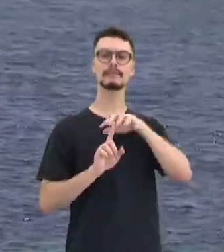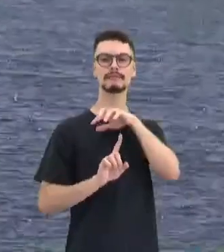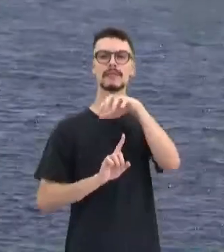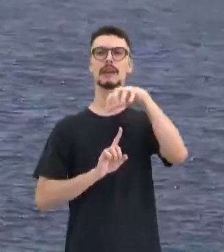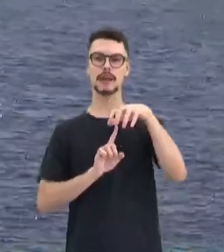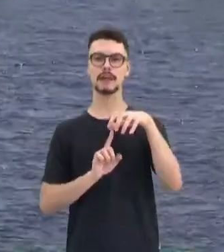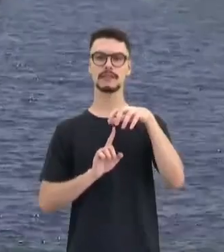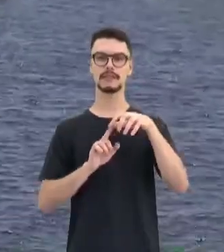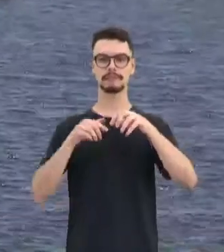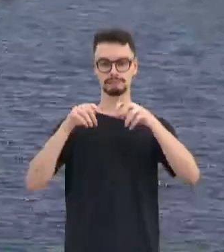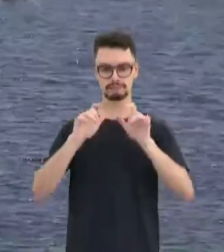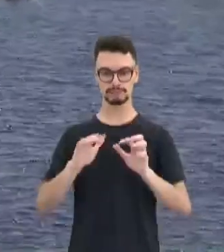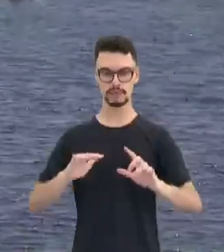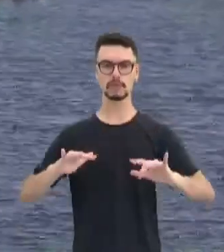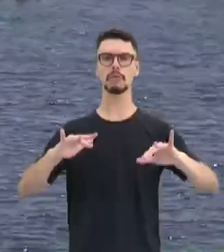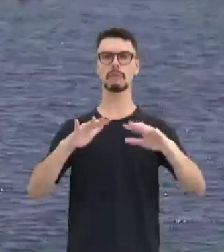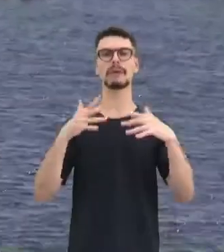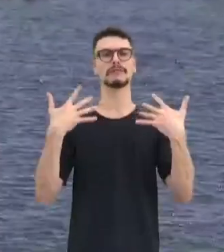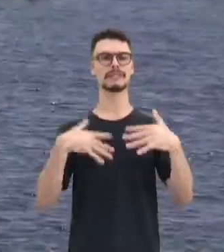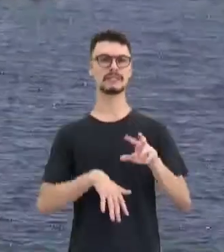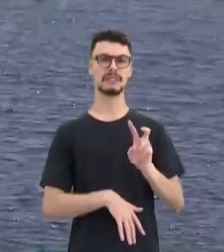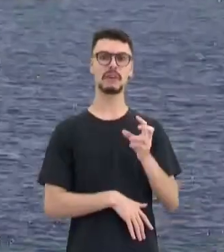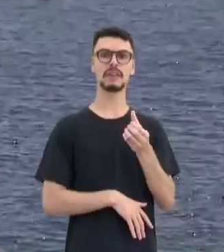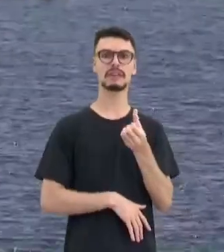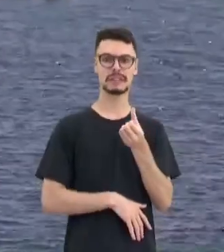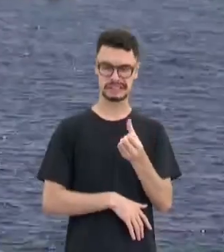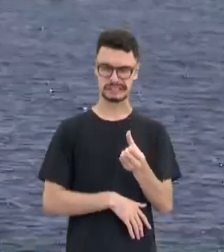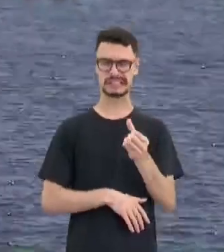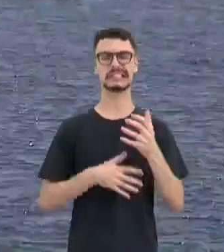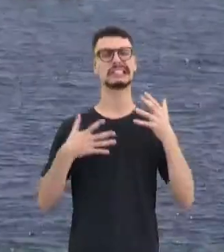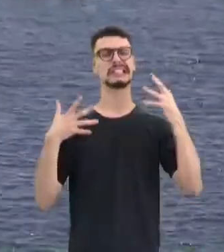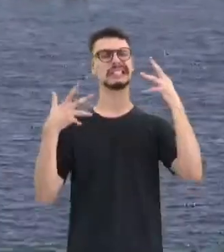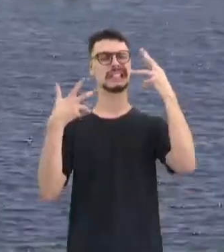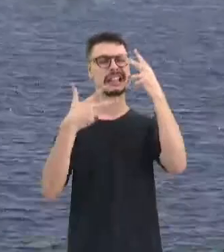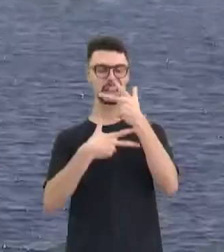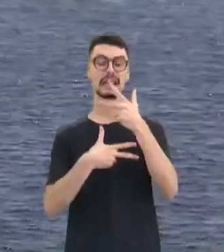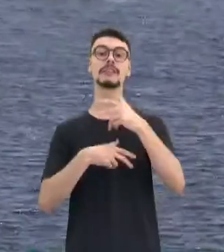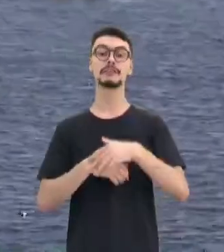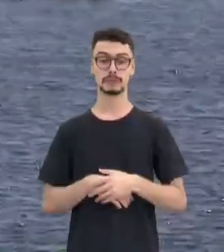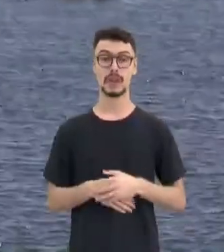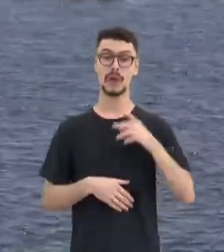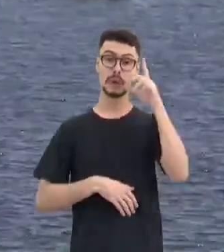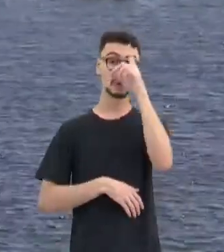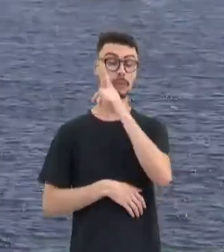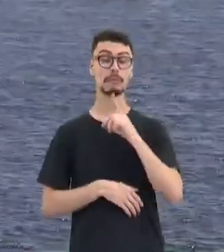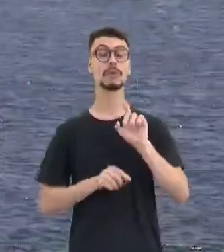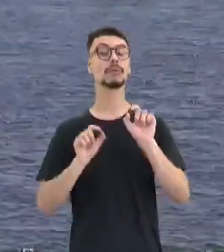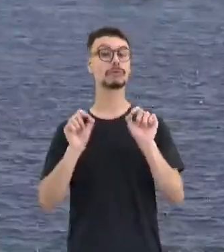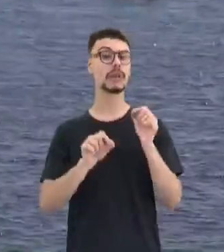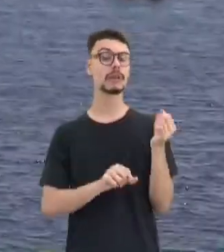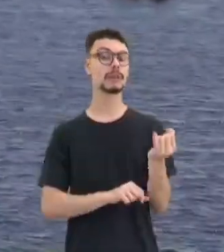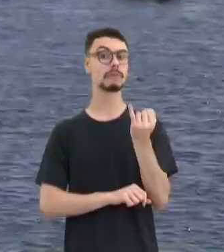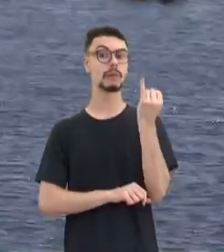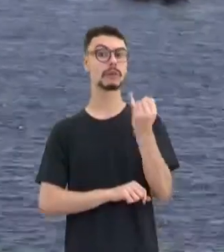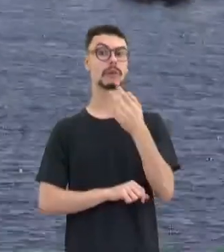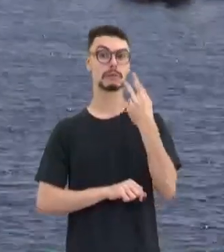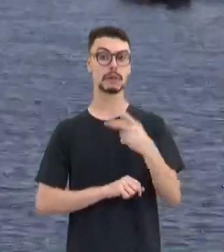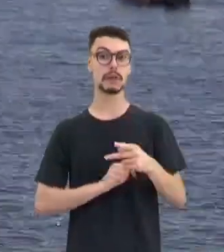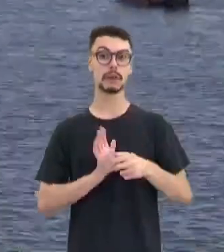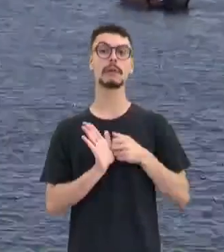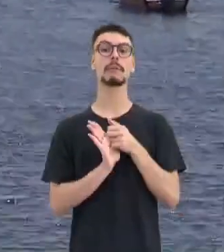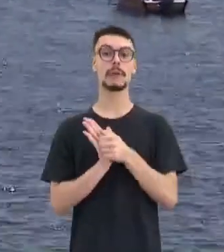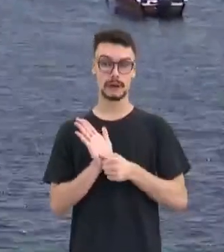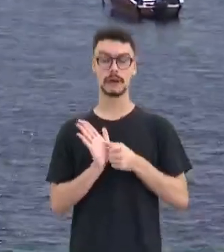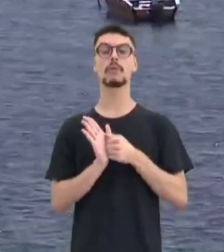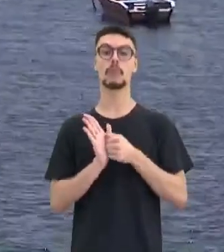dos Navegantes, uma belíssima festa aqui na cidade de Paranaguá. Como eu disse, um domingo muito importante aqui para o município de Paranaguá. Tem